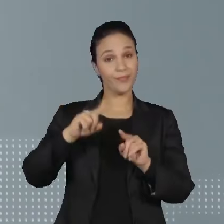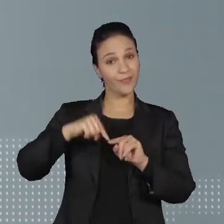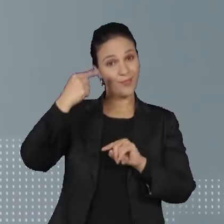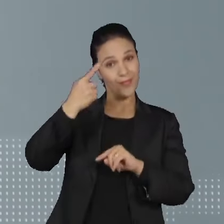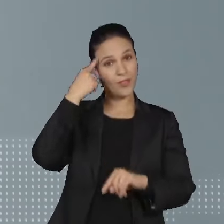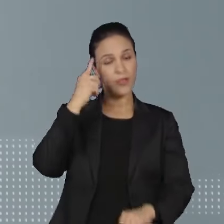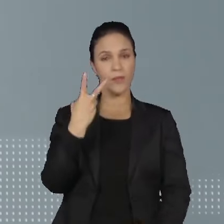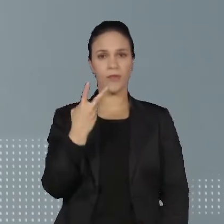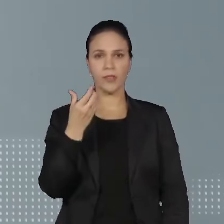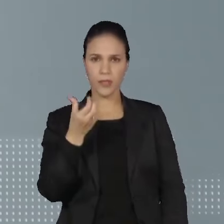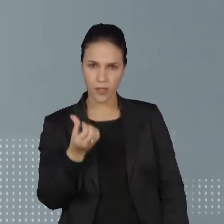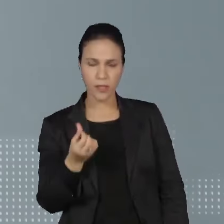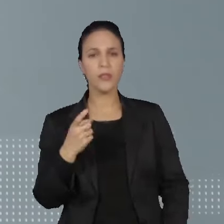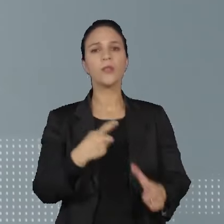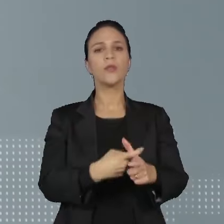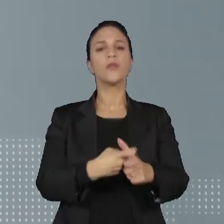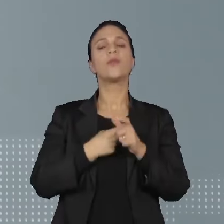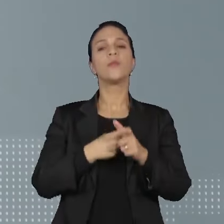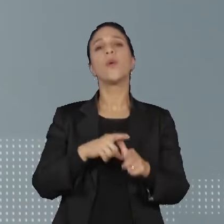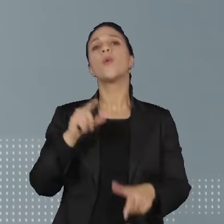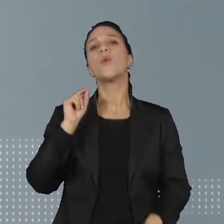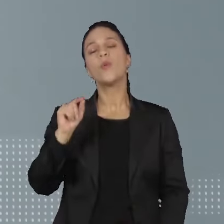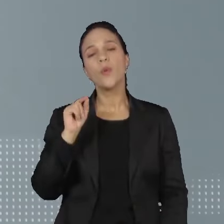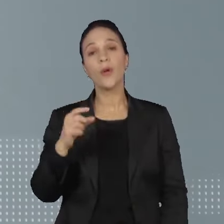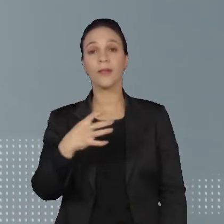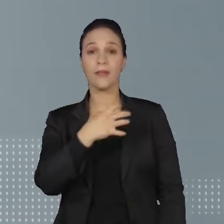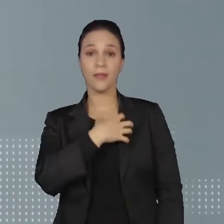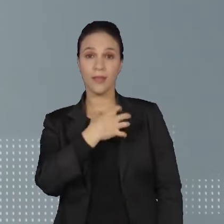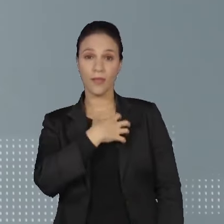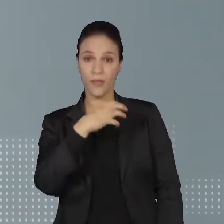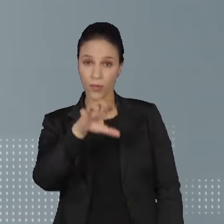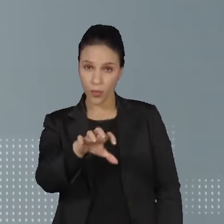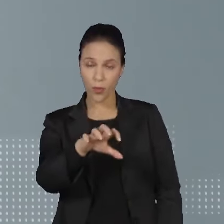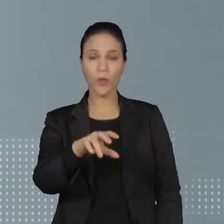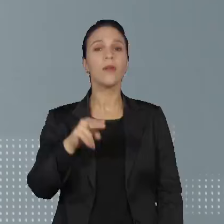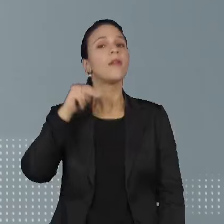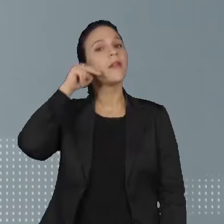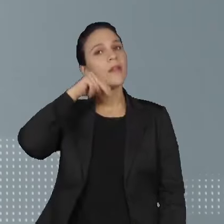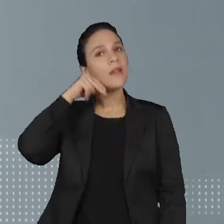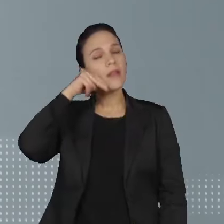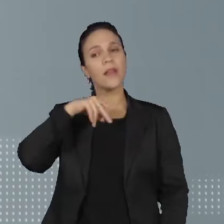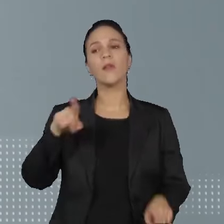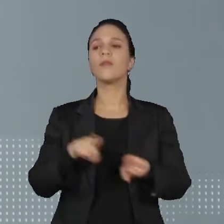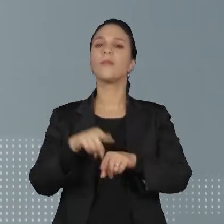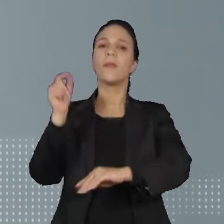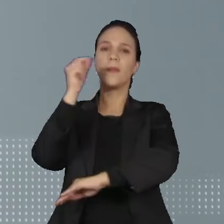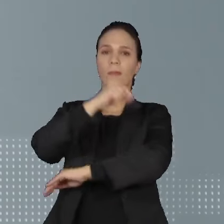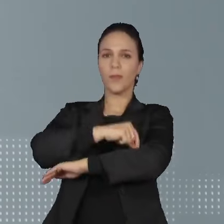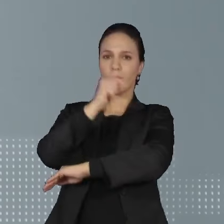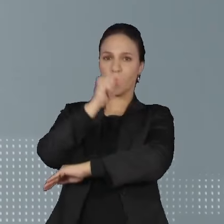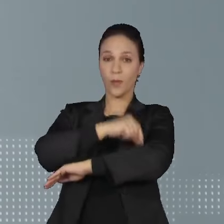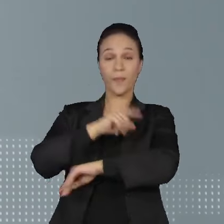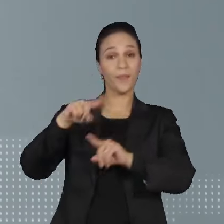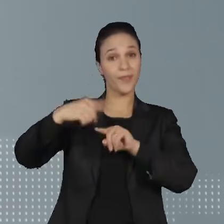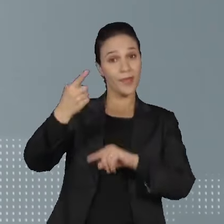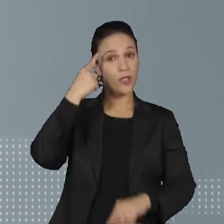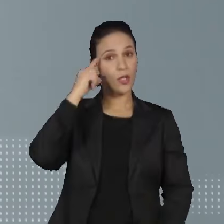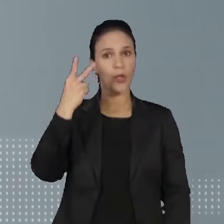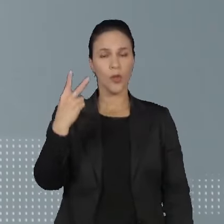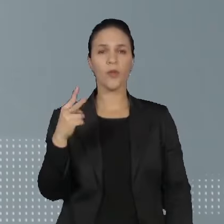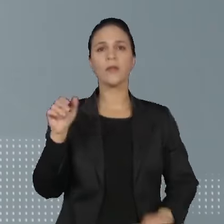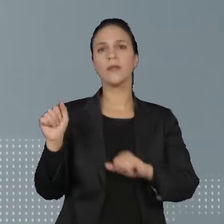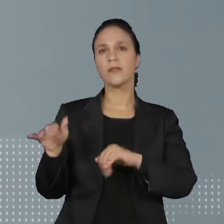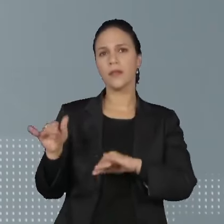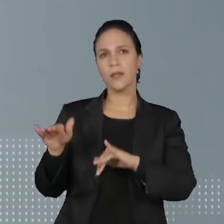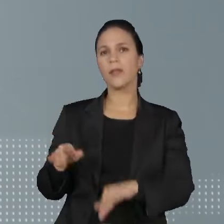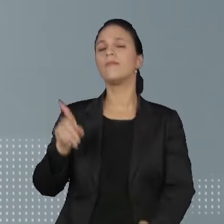dia 26 serão suspensos voos para Salvador Natal e Mossoró e no dia 2 de setembro serão